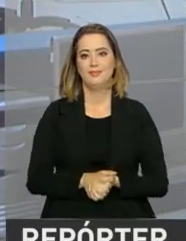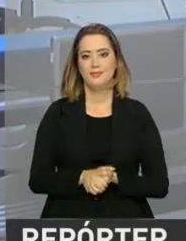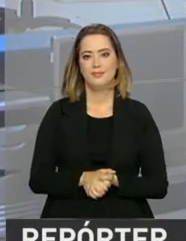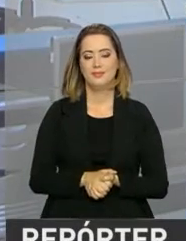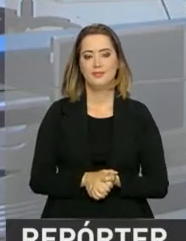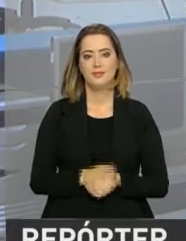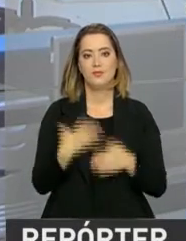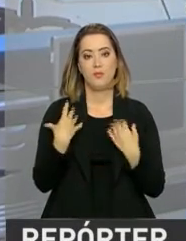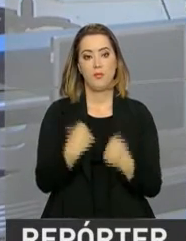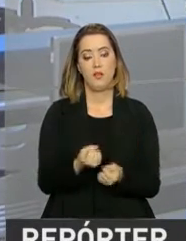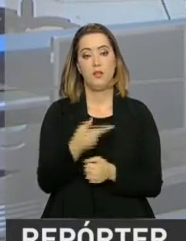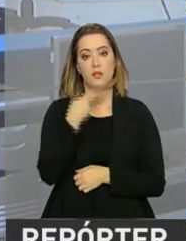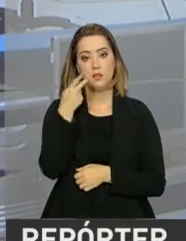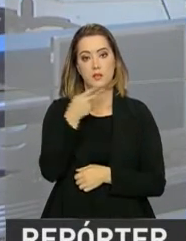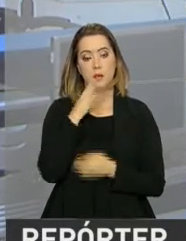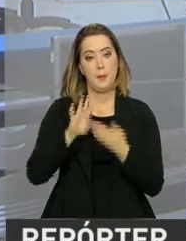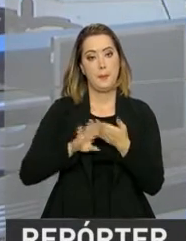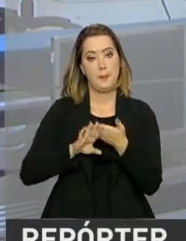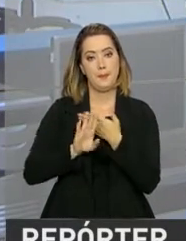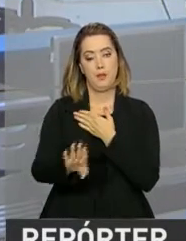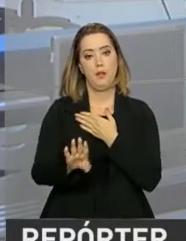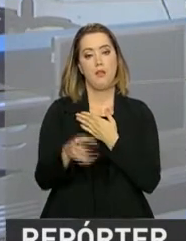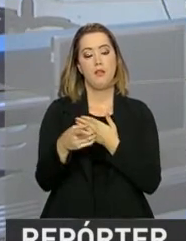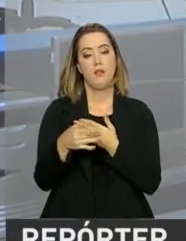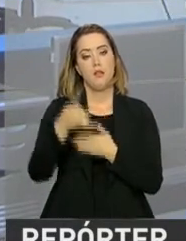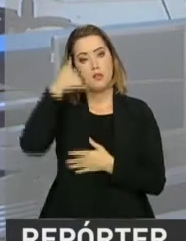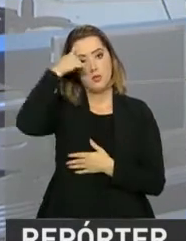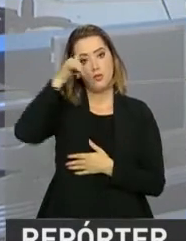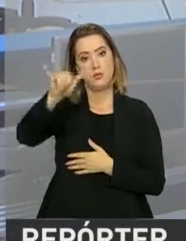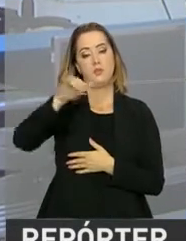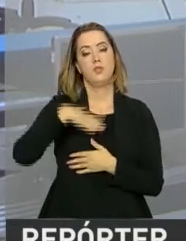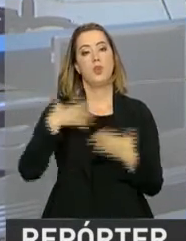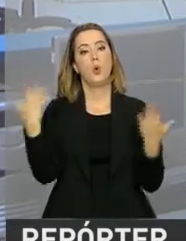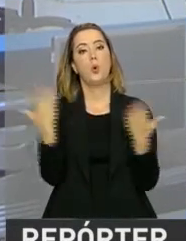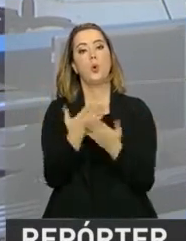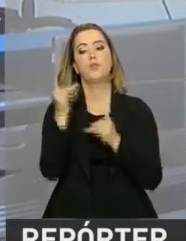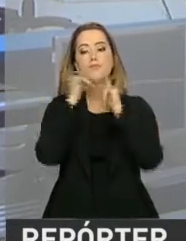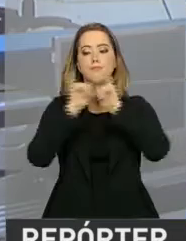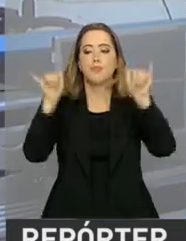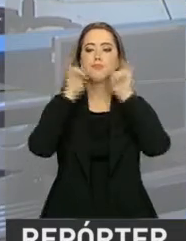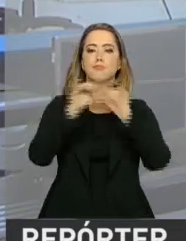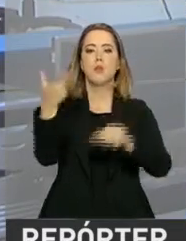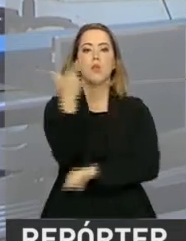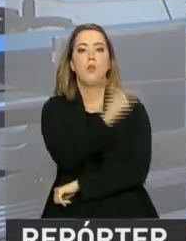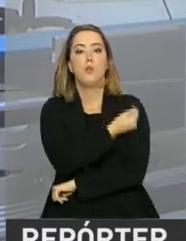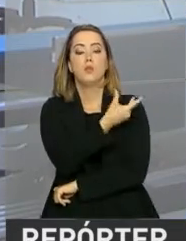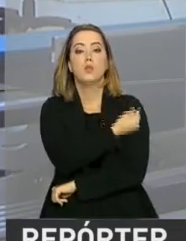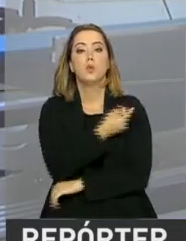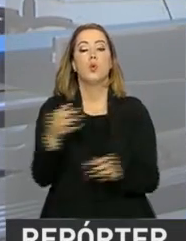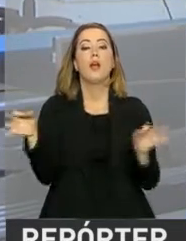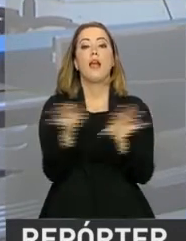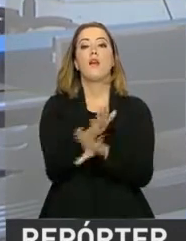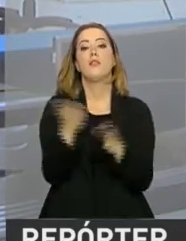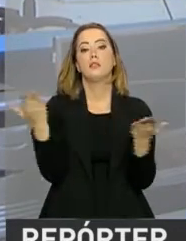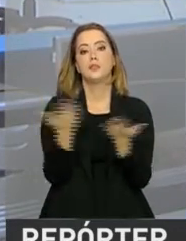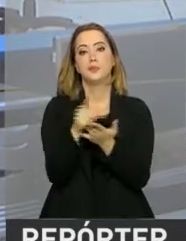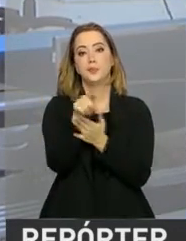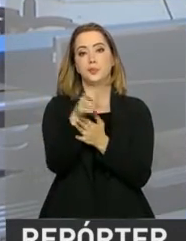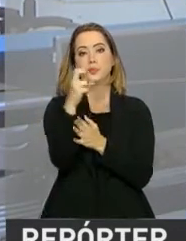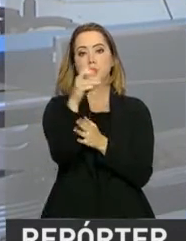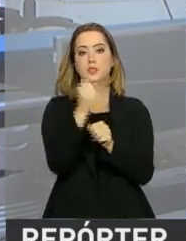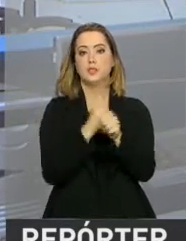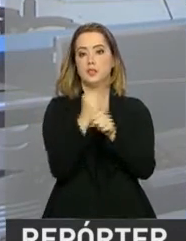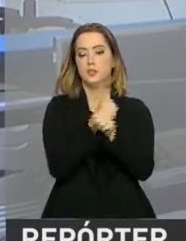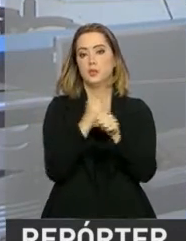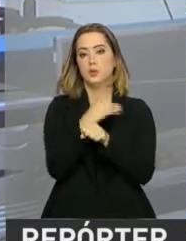Vamos continuar falando de prevenção, mas agora da campanha nacional de multivacinação que termina hoje. Os pais devem levar os filhos de até 5 anos de idade